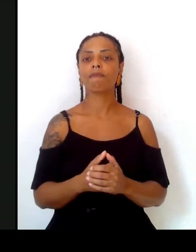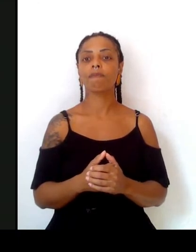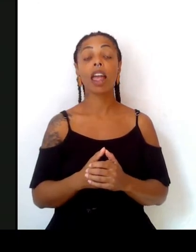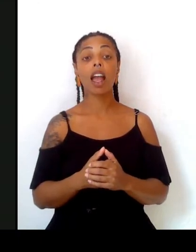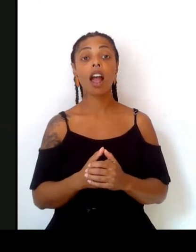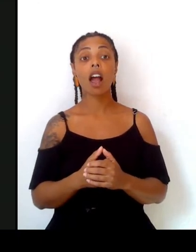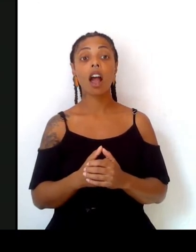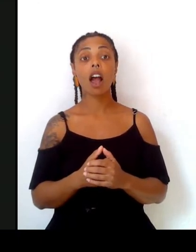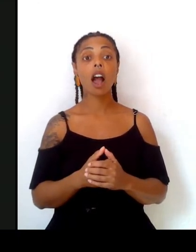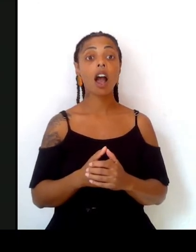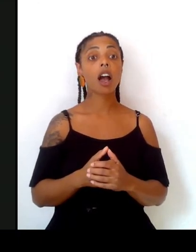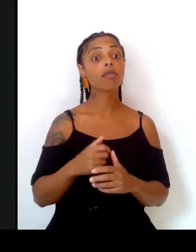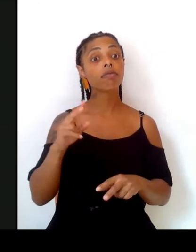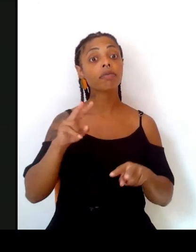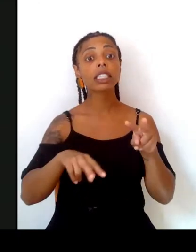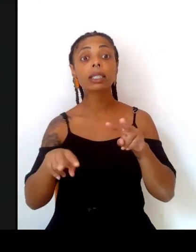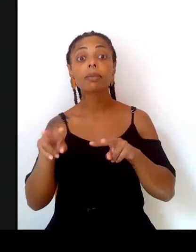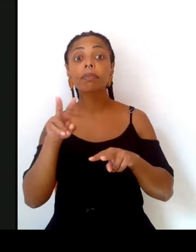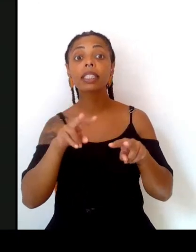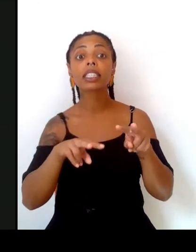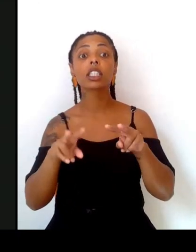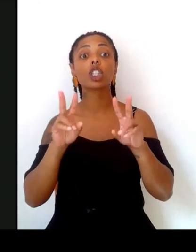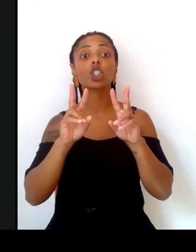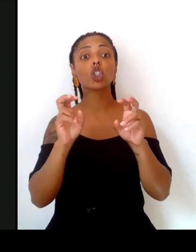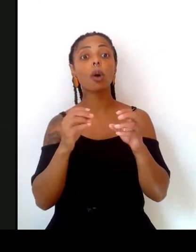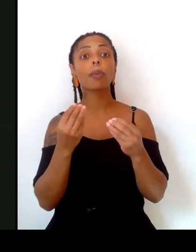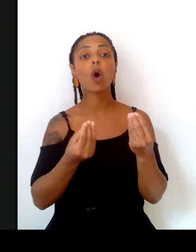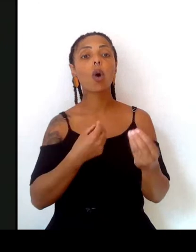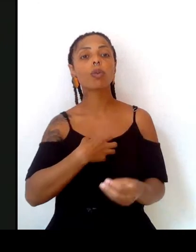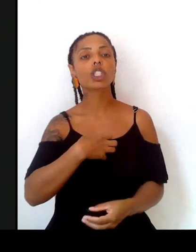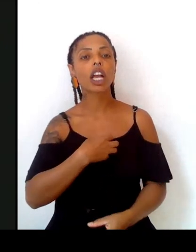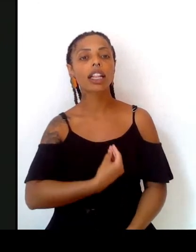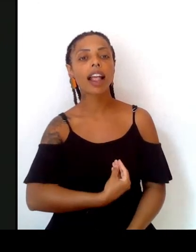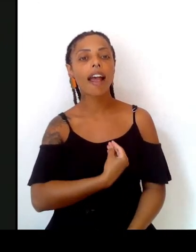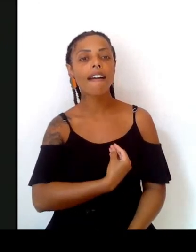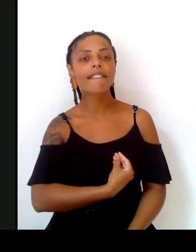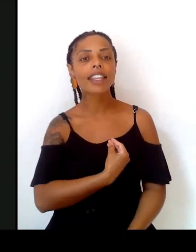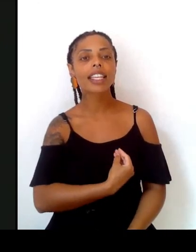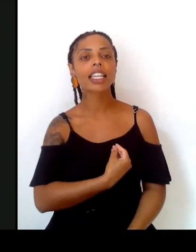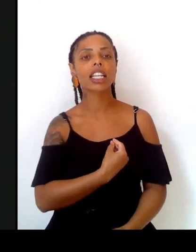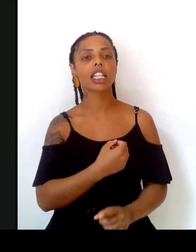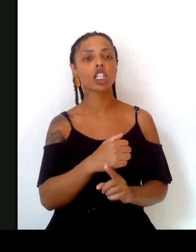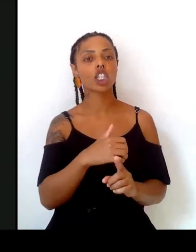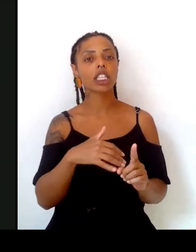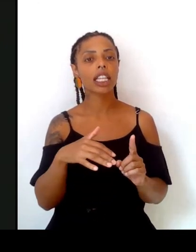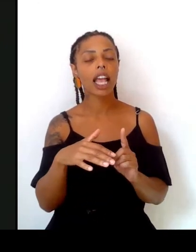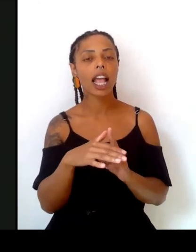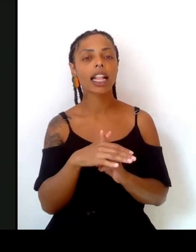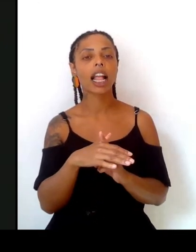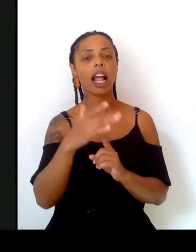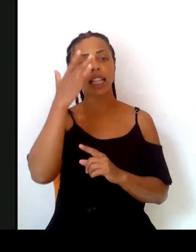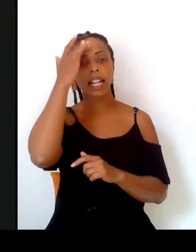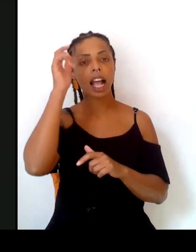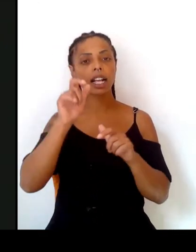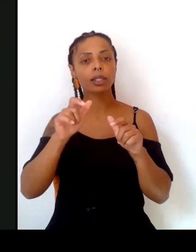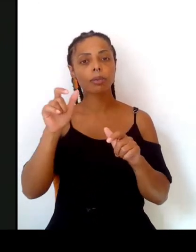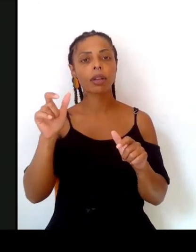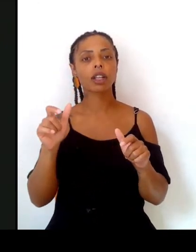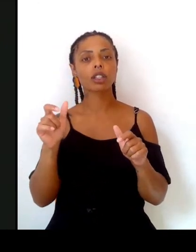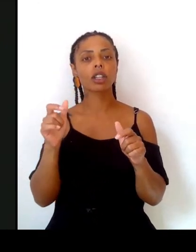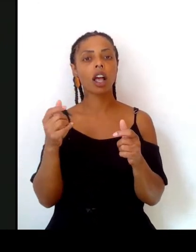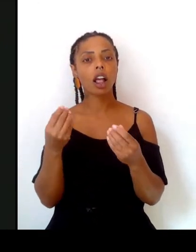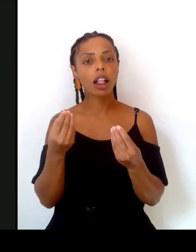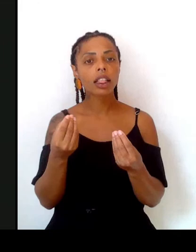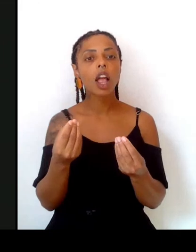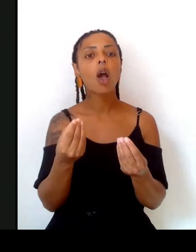de vida das condições sociais das pessoas trouxeram esse vento de mudança